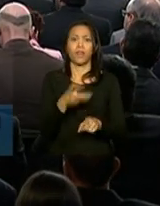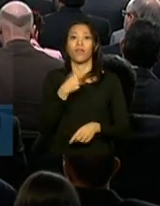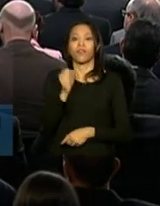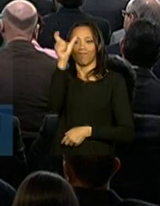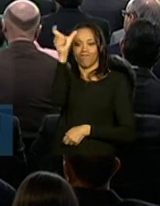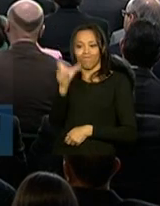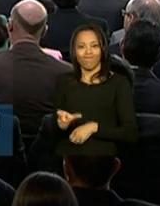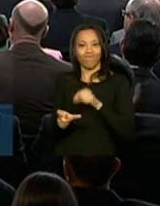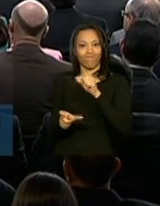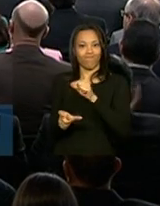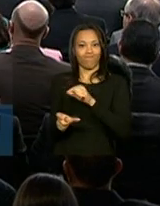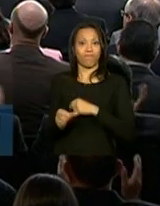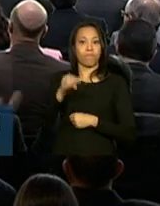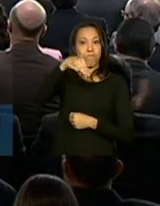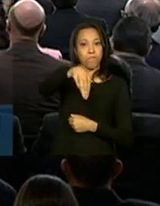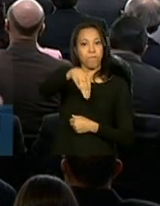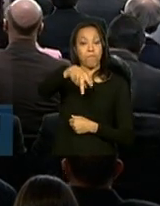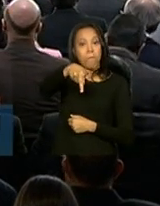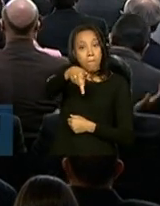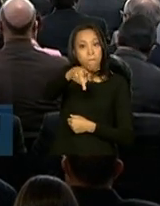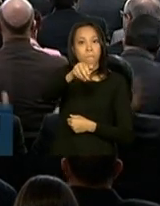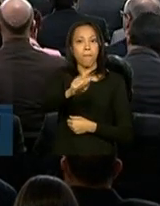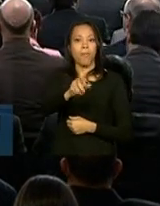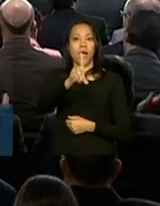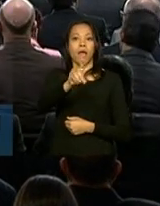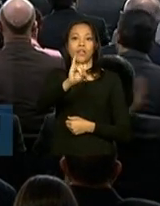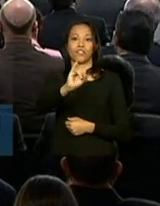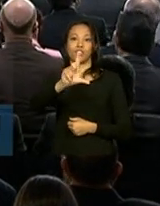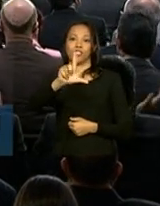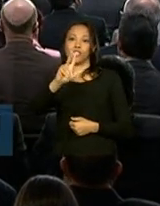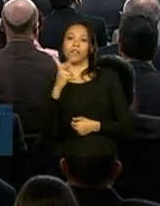ministro Padilha. Ministro Padilha,